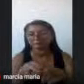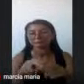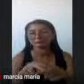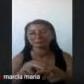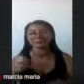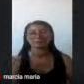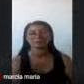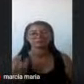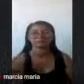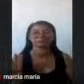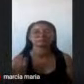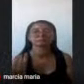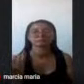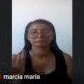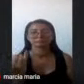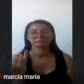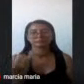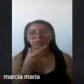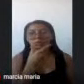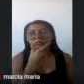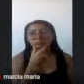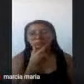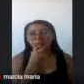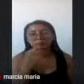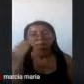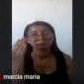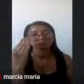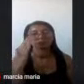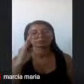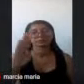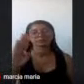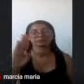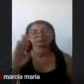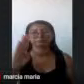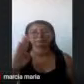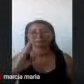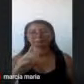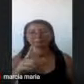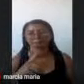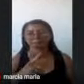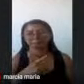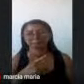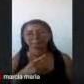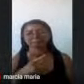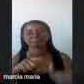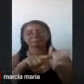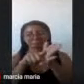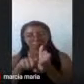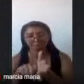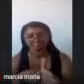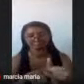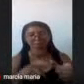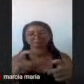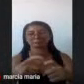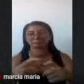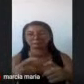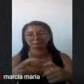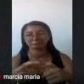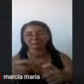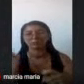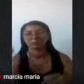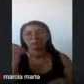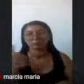importância de vocês, dos homens principalmente, estarem fazendo exames de rotina, certo?